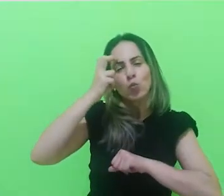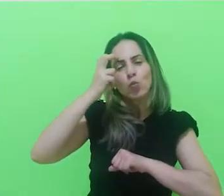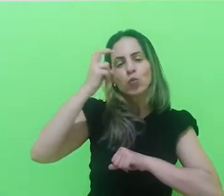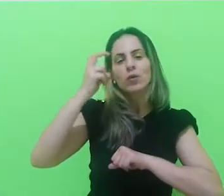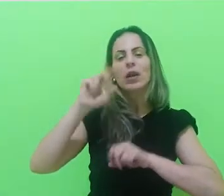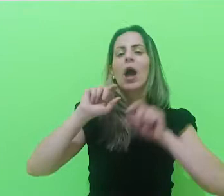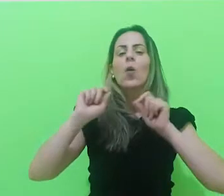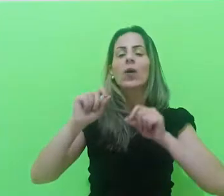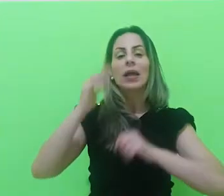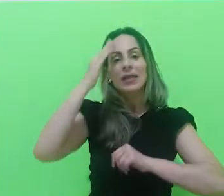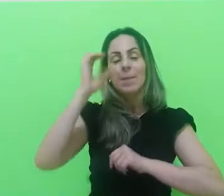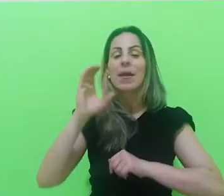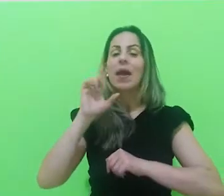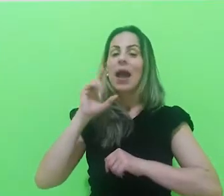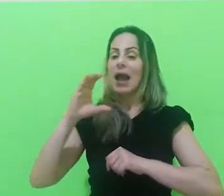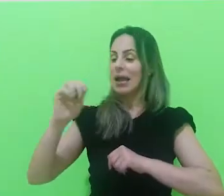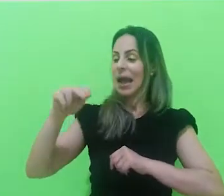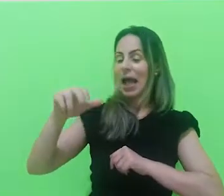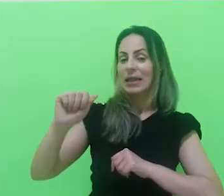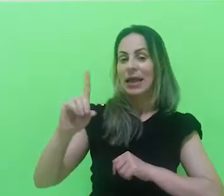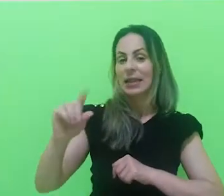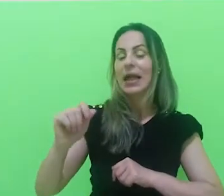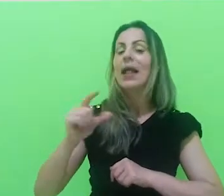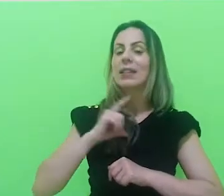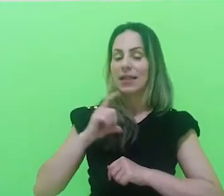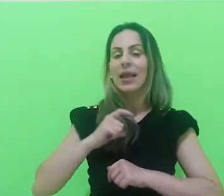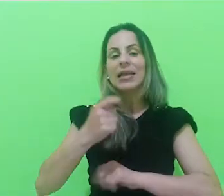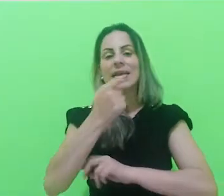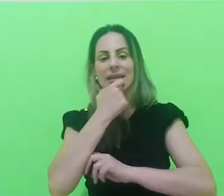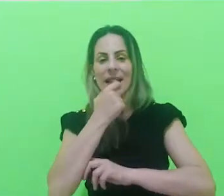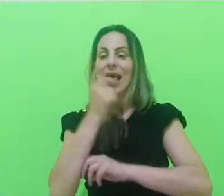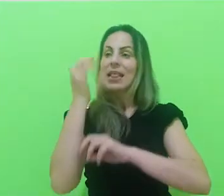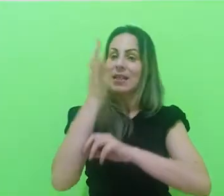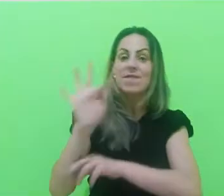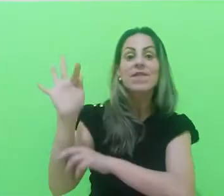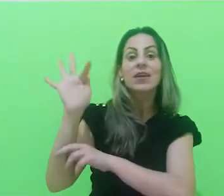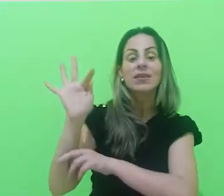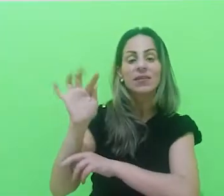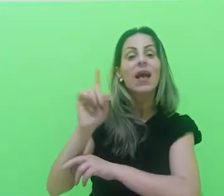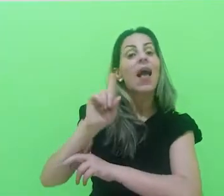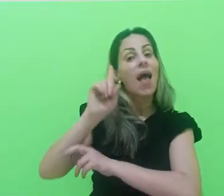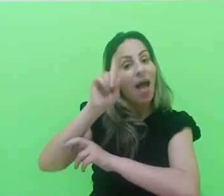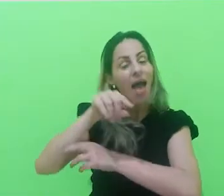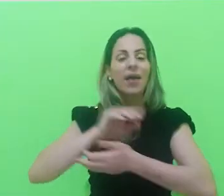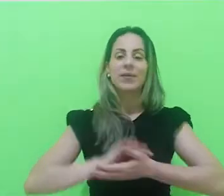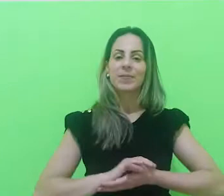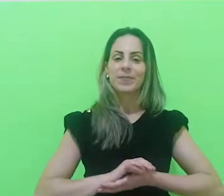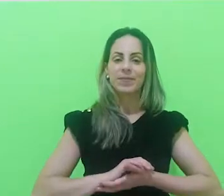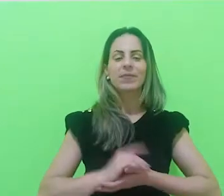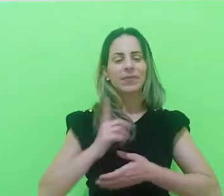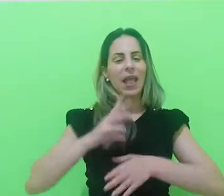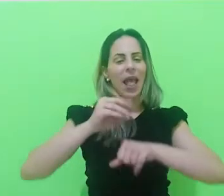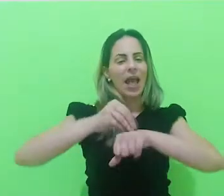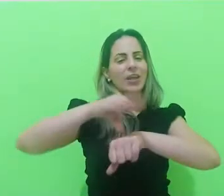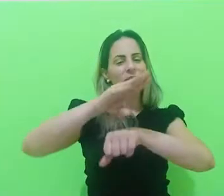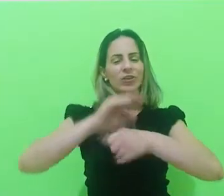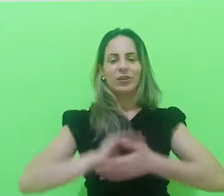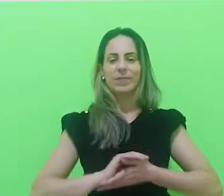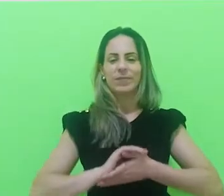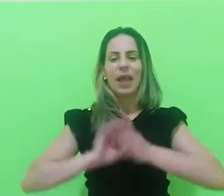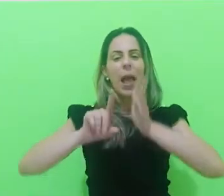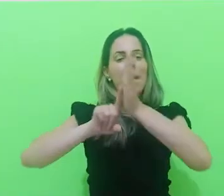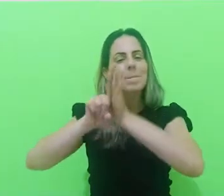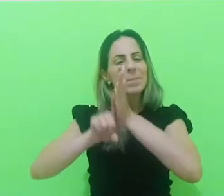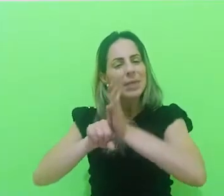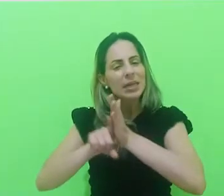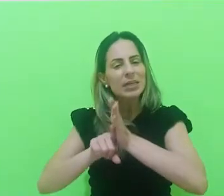Você sabia que no Canadá eles podem falar tanto inglês como francês? Isso mesmo. Então aqui vão algumas dicas. Pesquise o